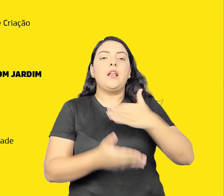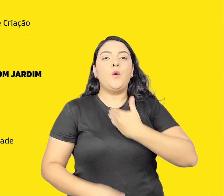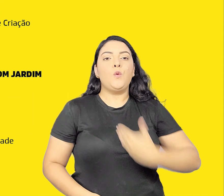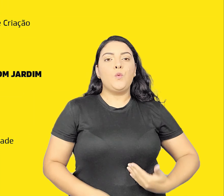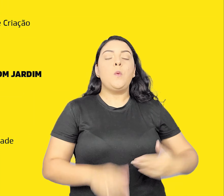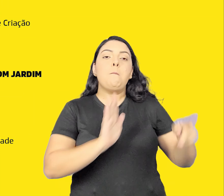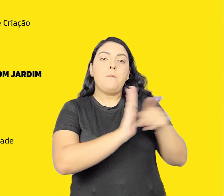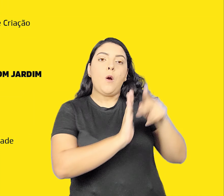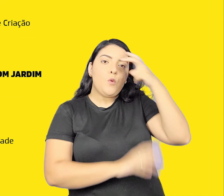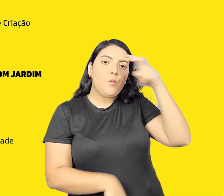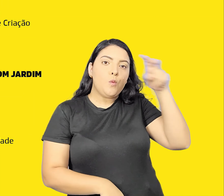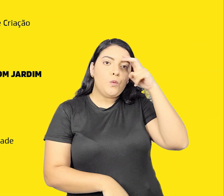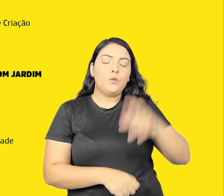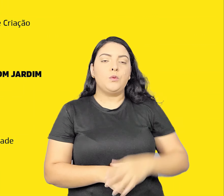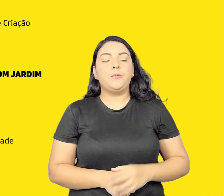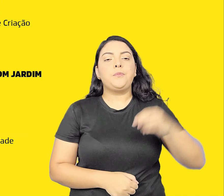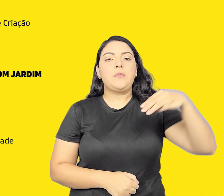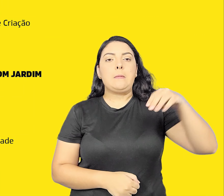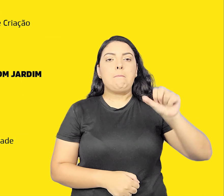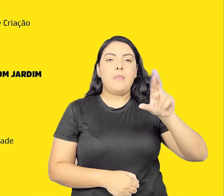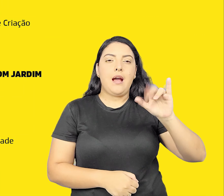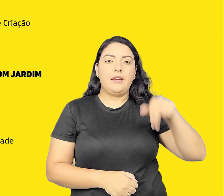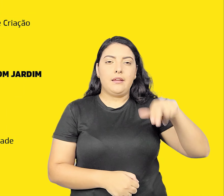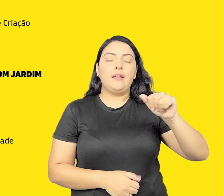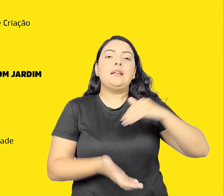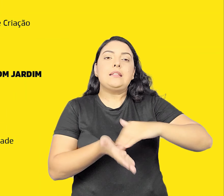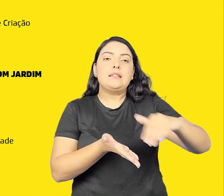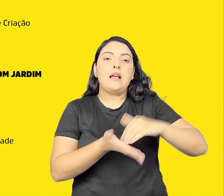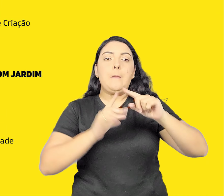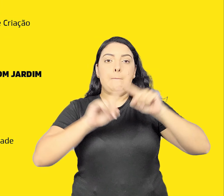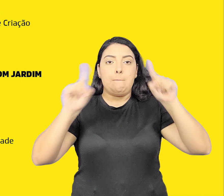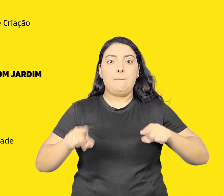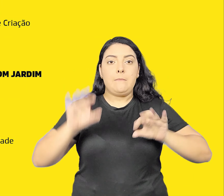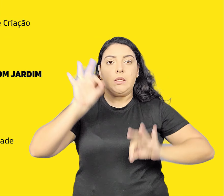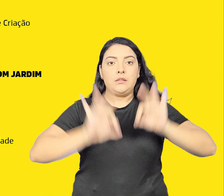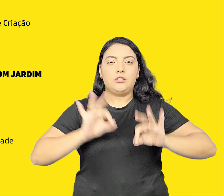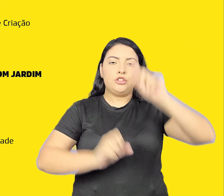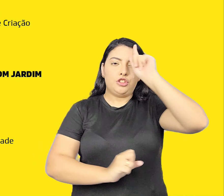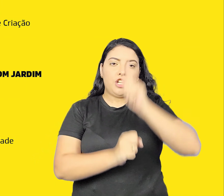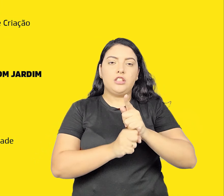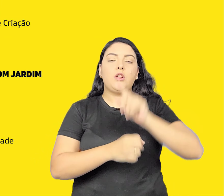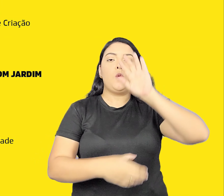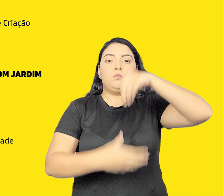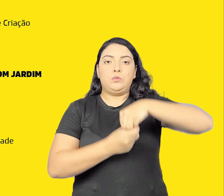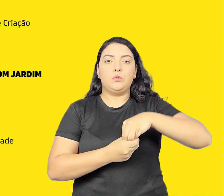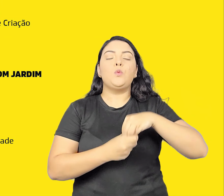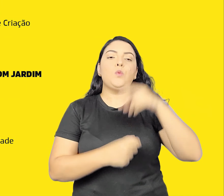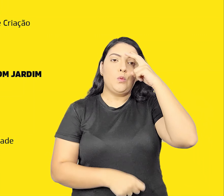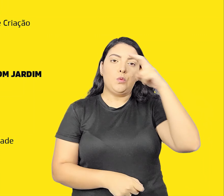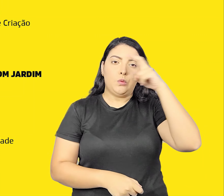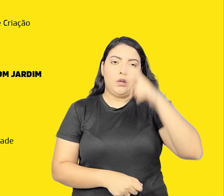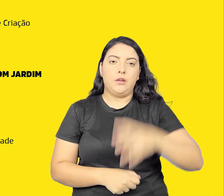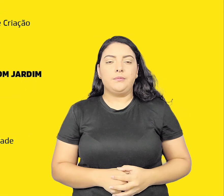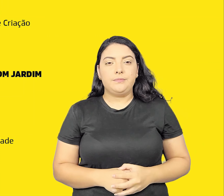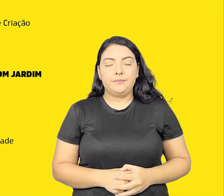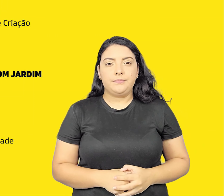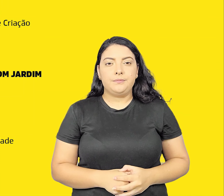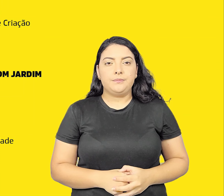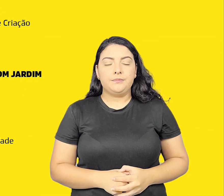Secretária Executiva da Cultura Mariana Braga Teixeira Secretária de Planejamento E Gestão Interna da Cultura